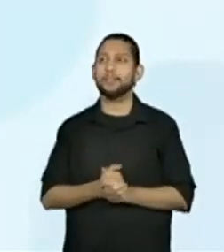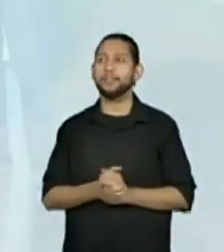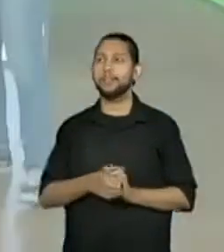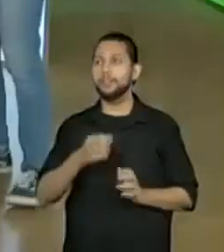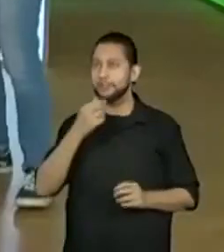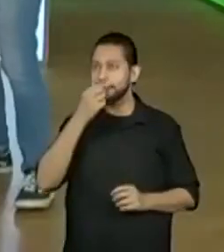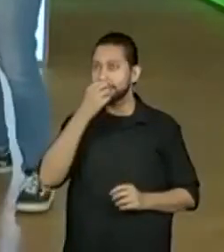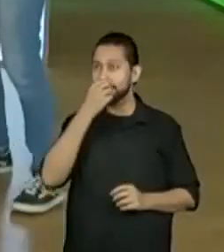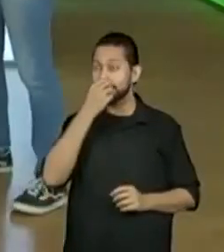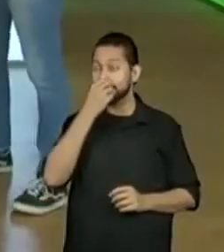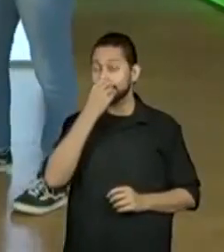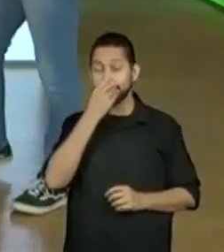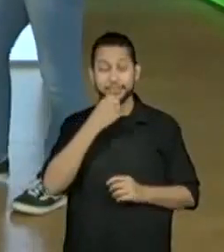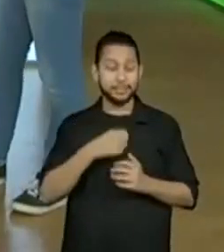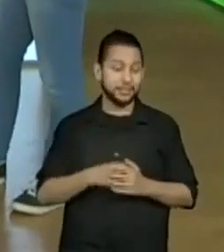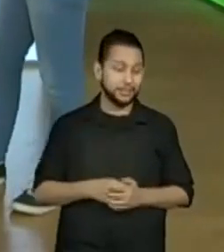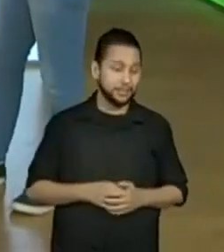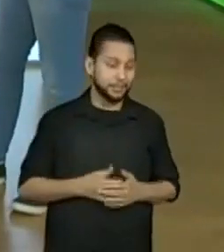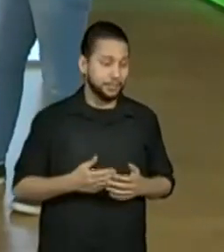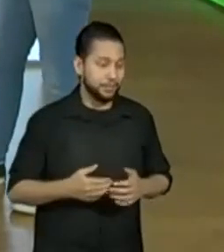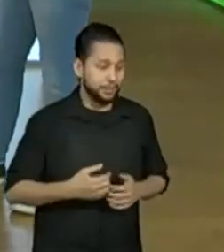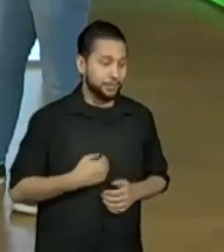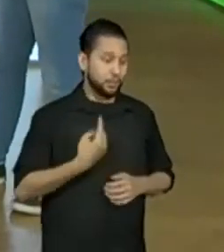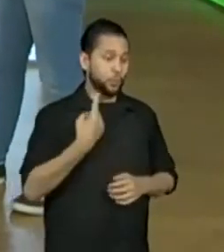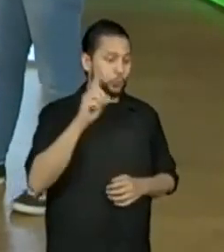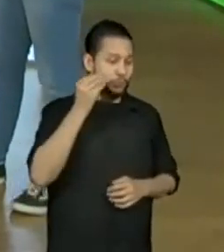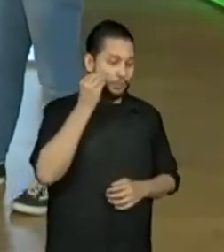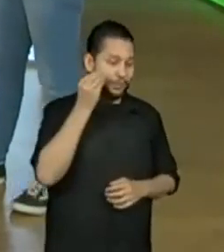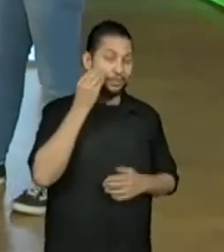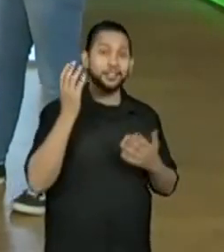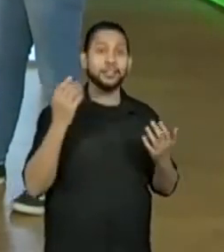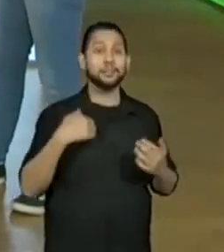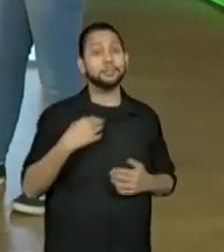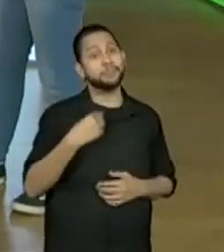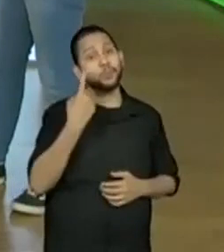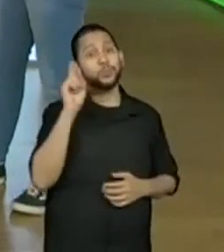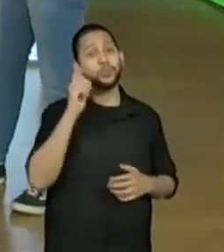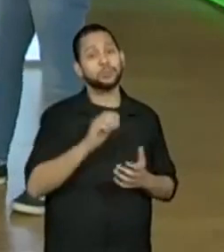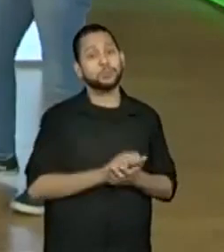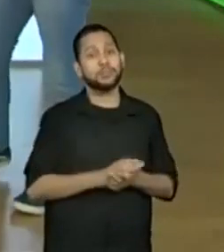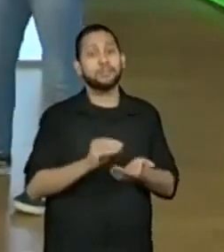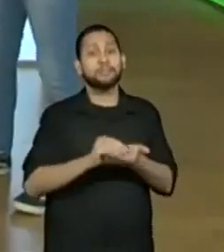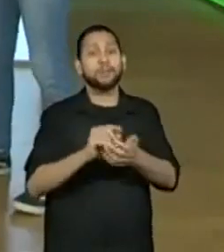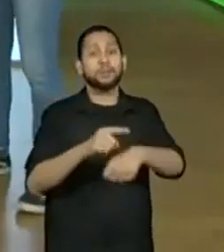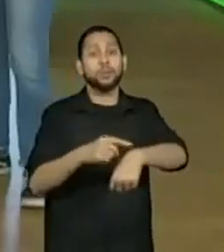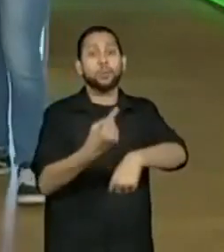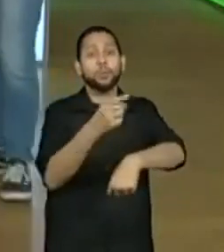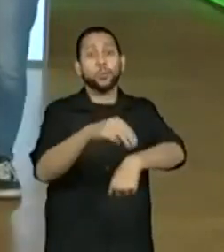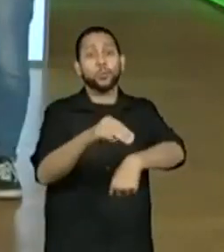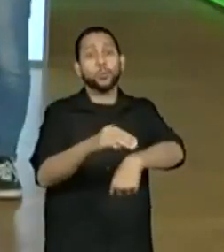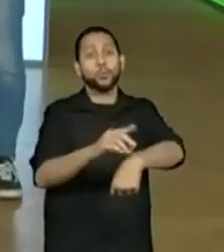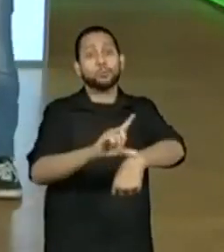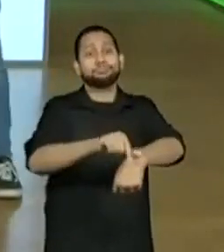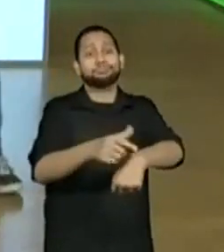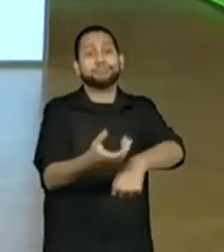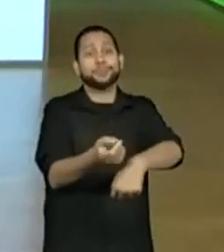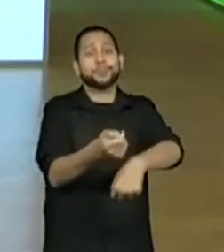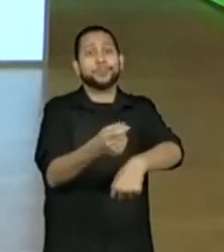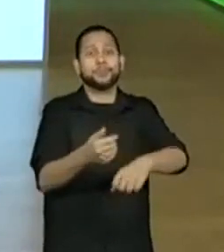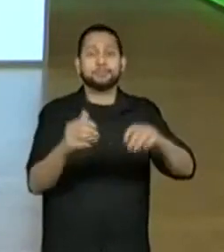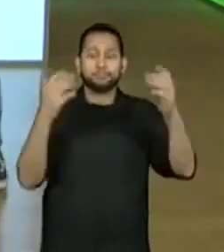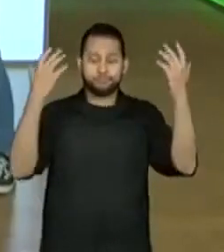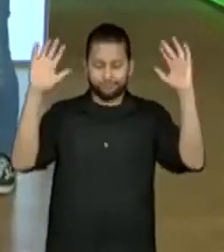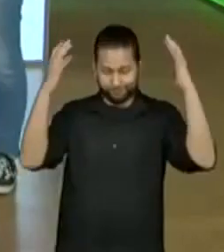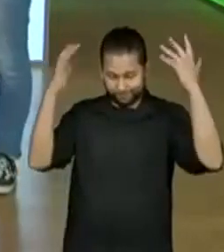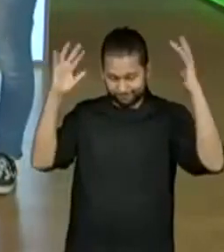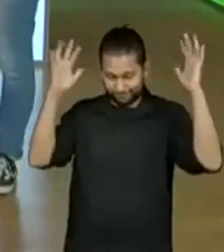Eu não queria dizer isso. Vai ser minha última jogada. A sua última jogada? É, porque já falta um minuto e pouquinho já.